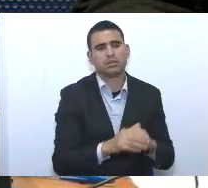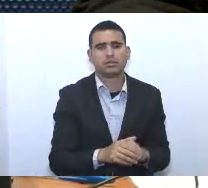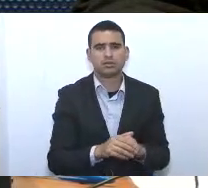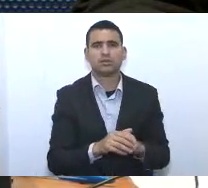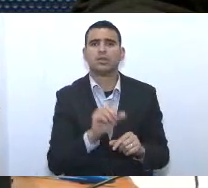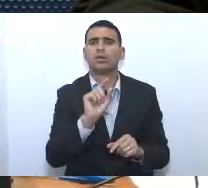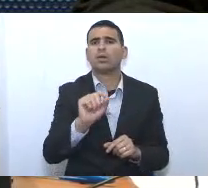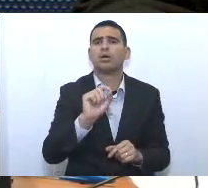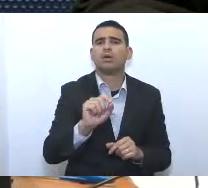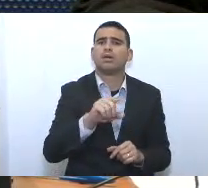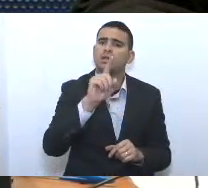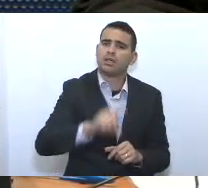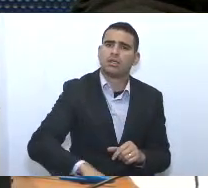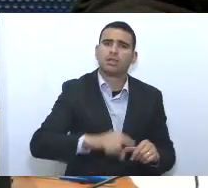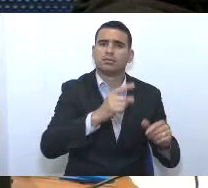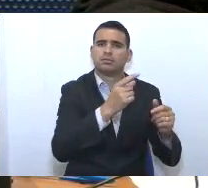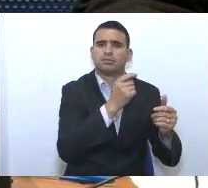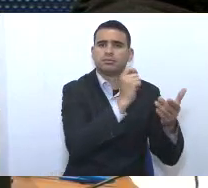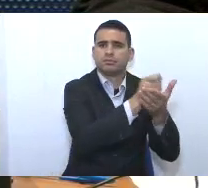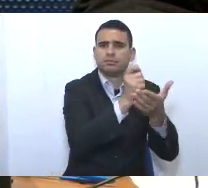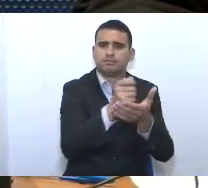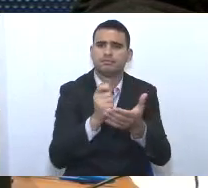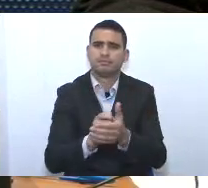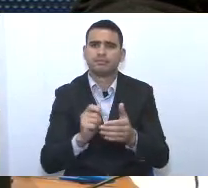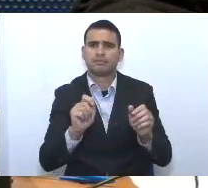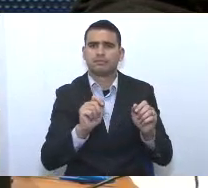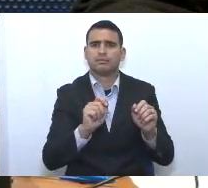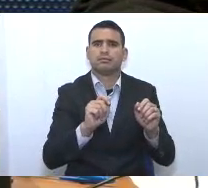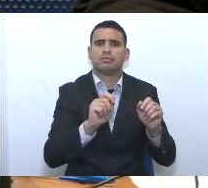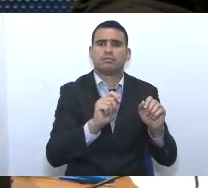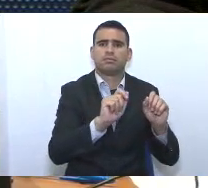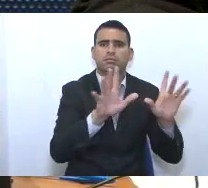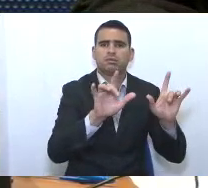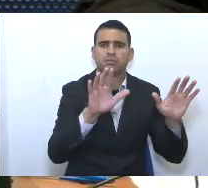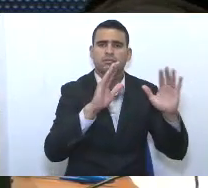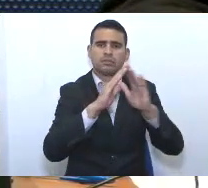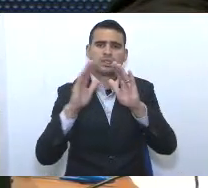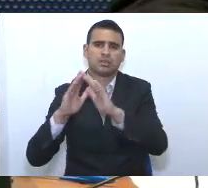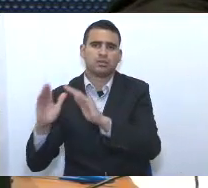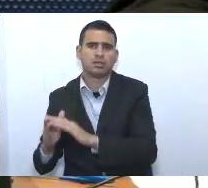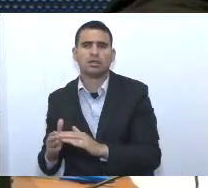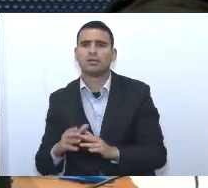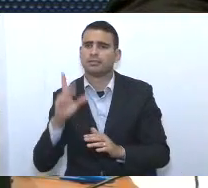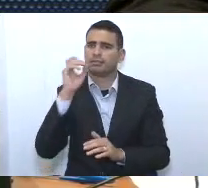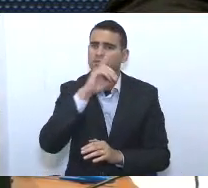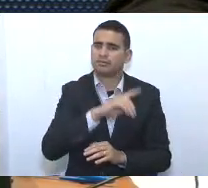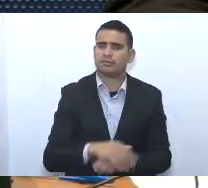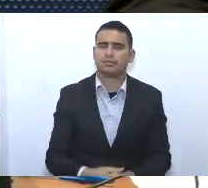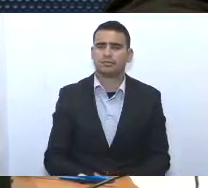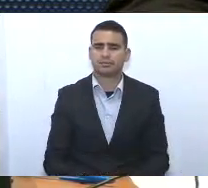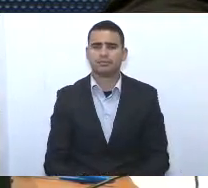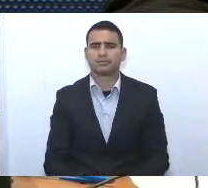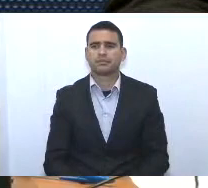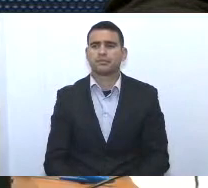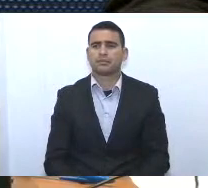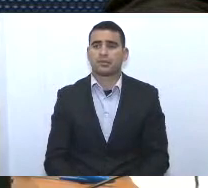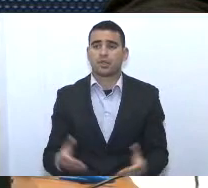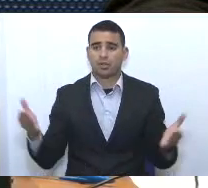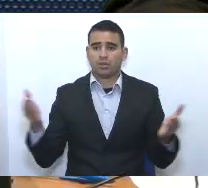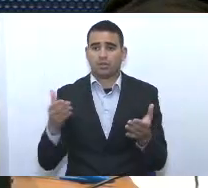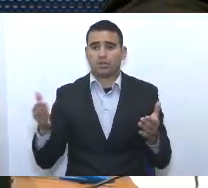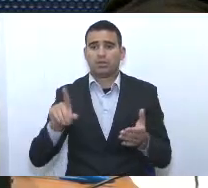do Judiciário e Justiça Eleitoral. Ressalta dizer que o governo Sebastião Almeida prioriza a